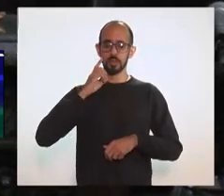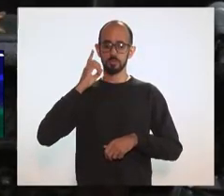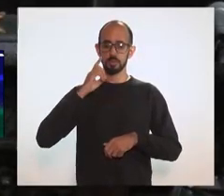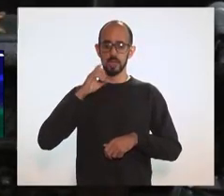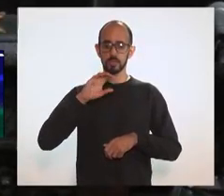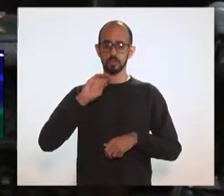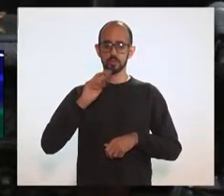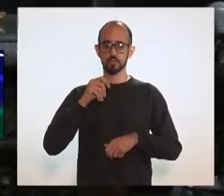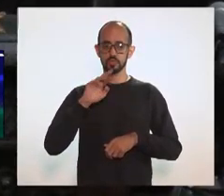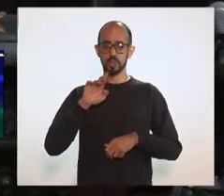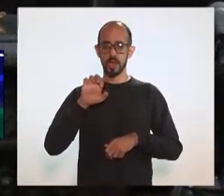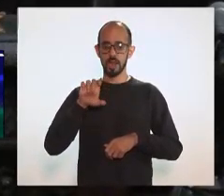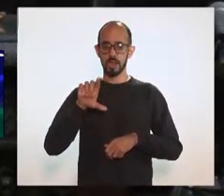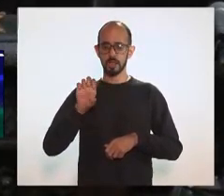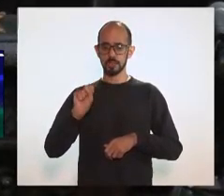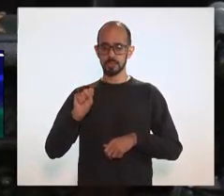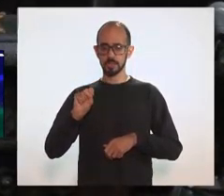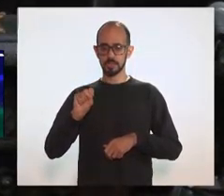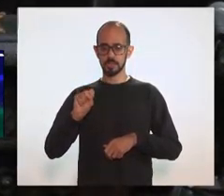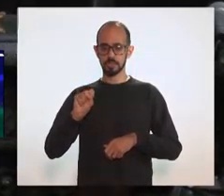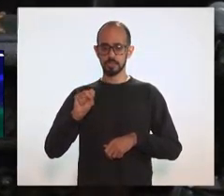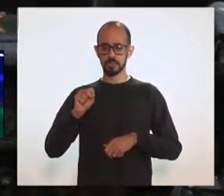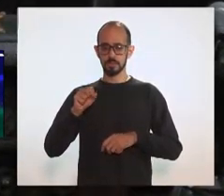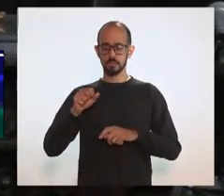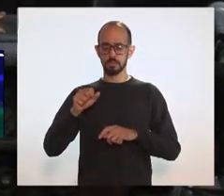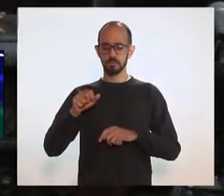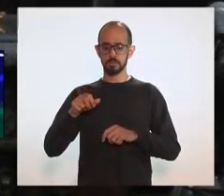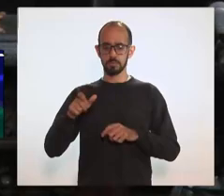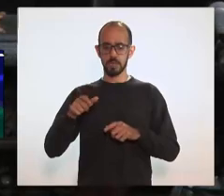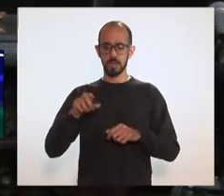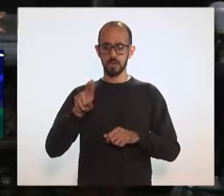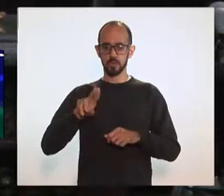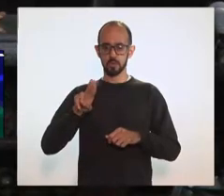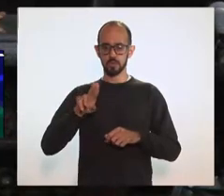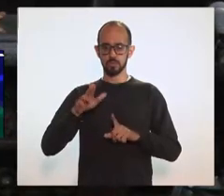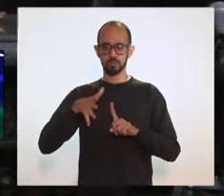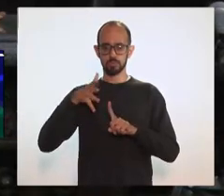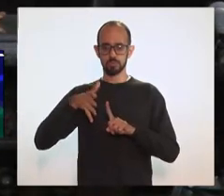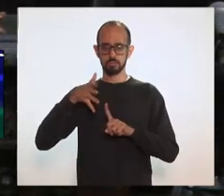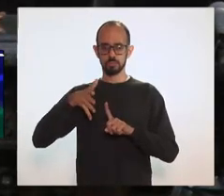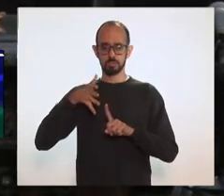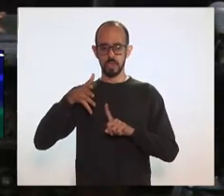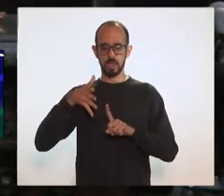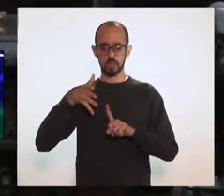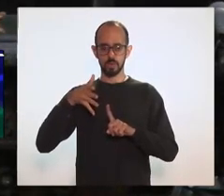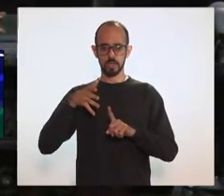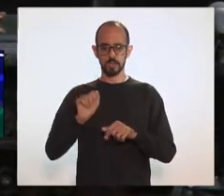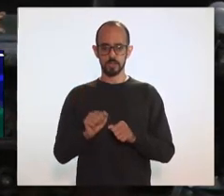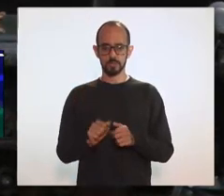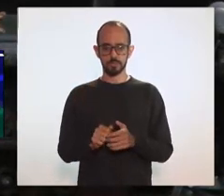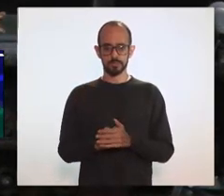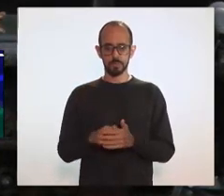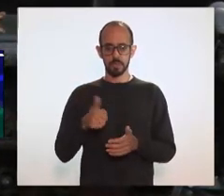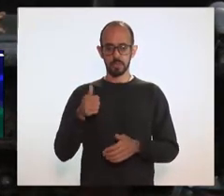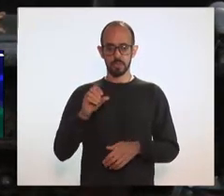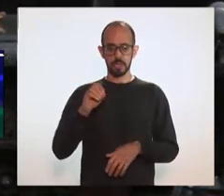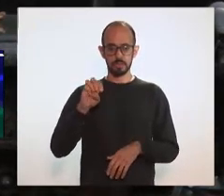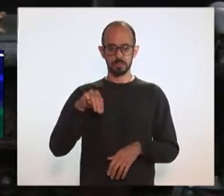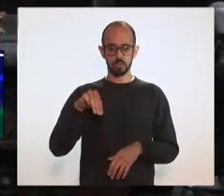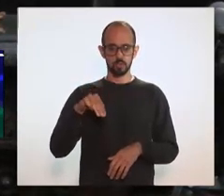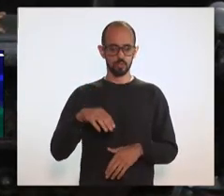Charles Batista para poder fazer uso da palavra, como prevê o regimento, de 10